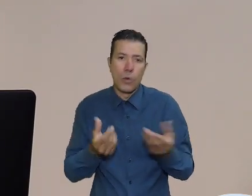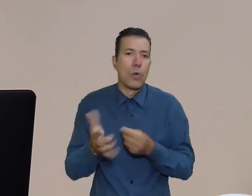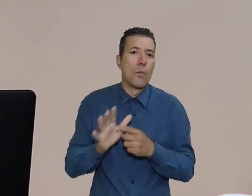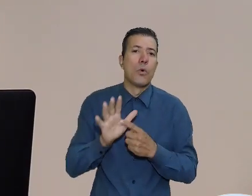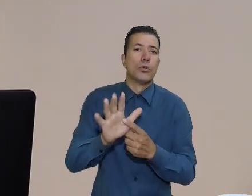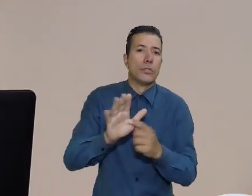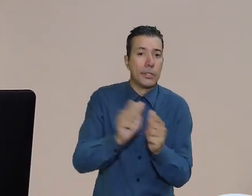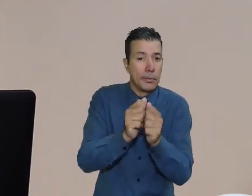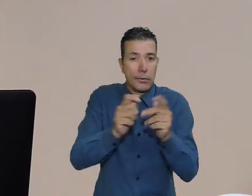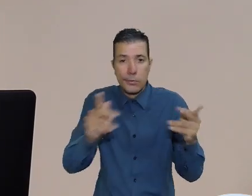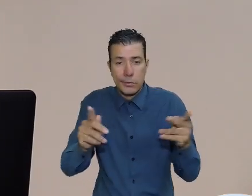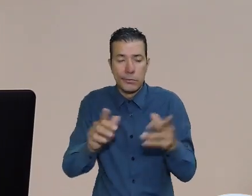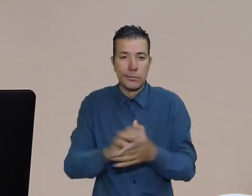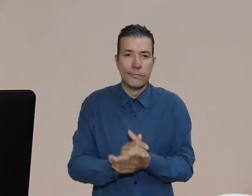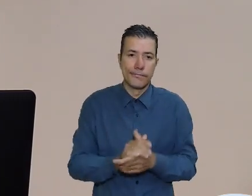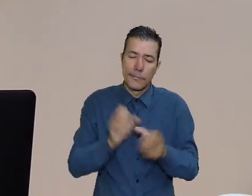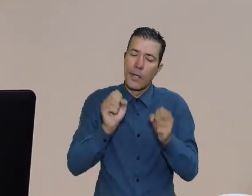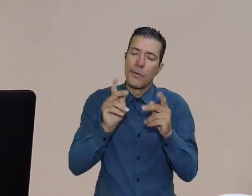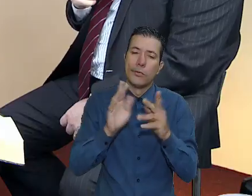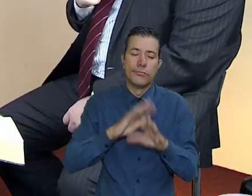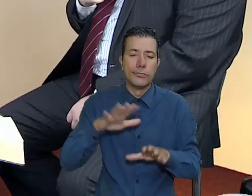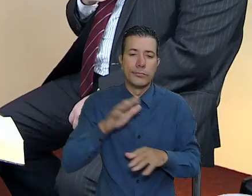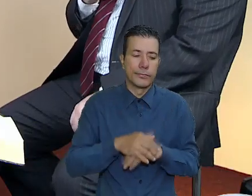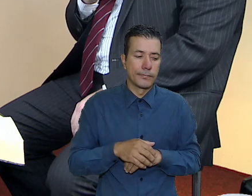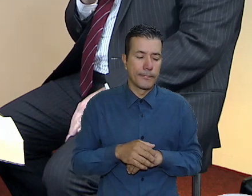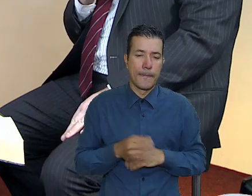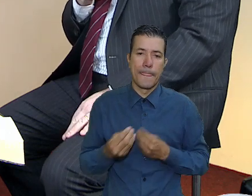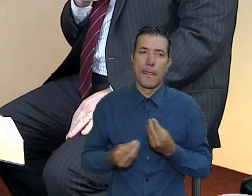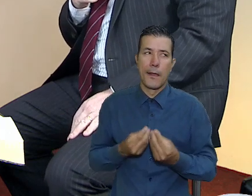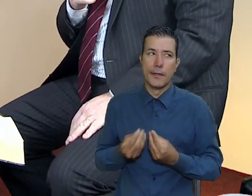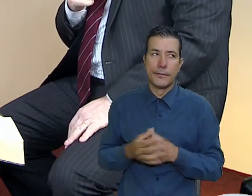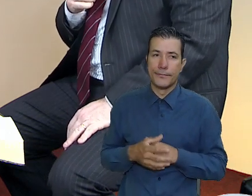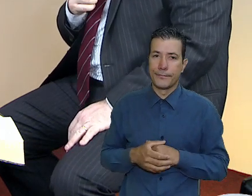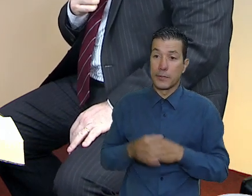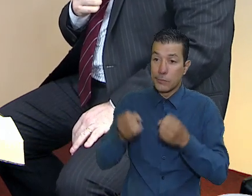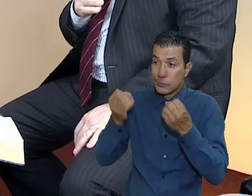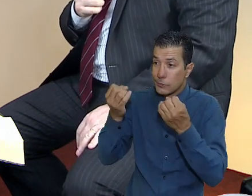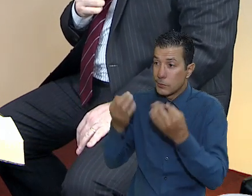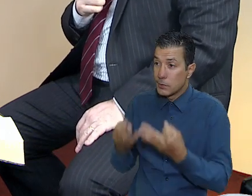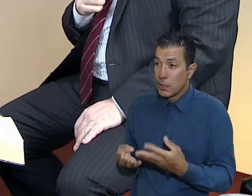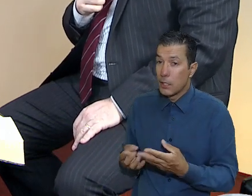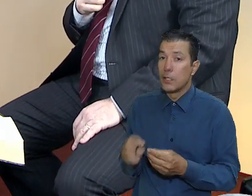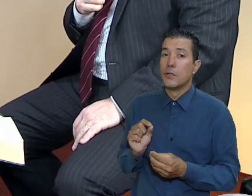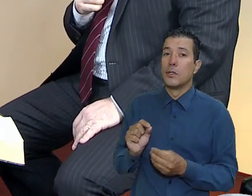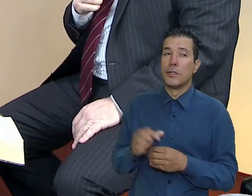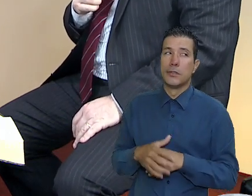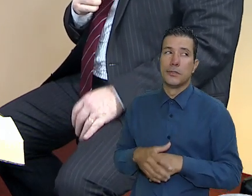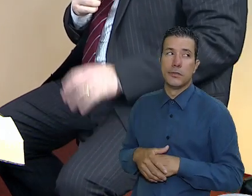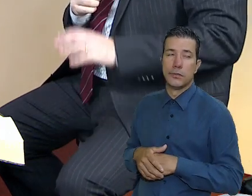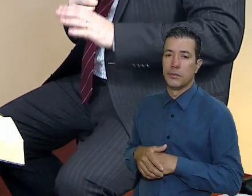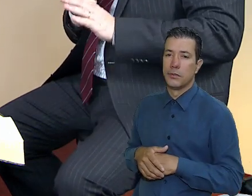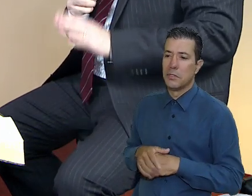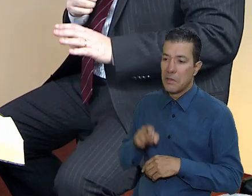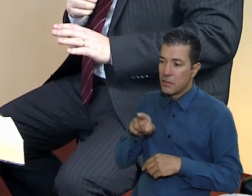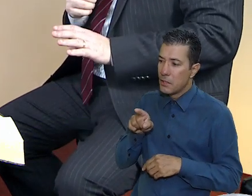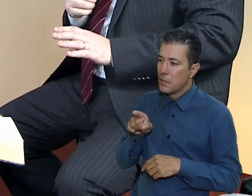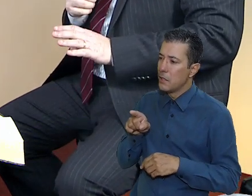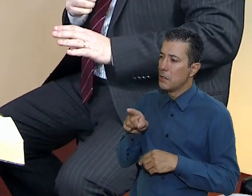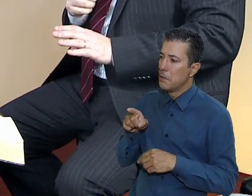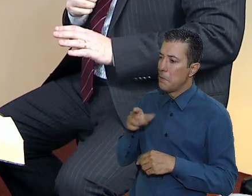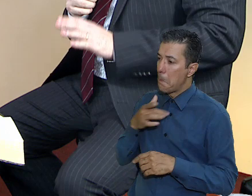aqui em Apocalipse, por favor. Ok, pastor Léo. Eu costumo dizer para as pessoas que se você fica com